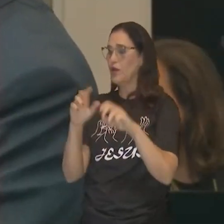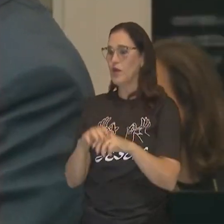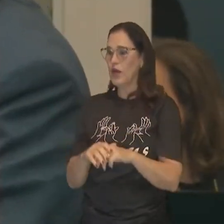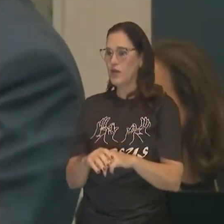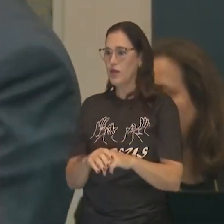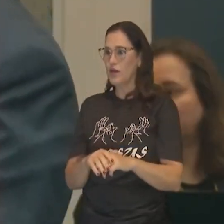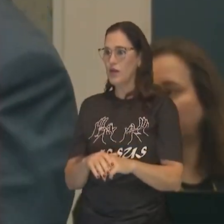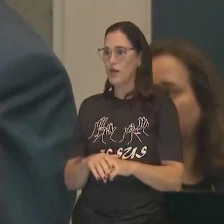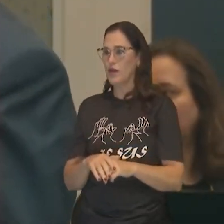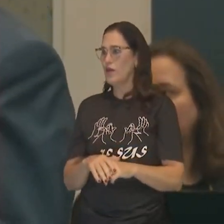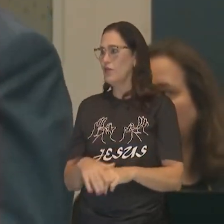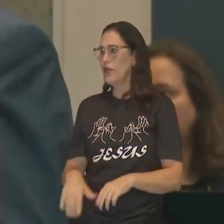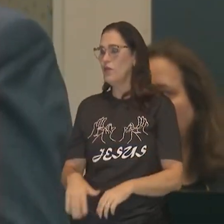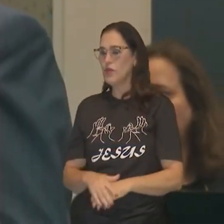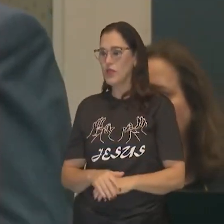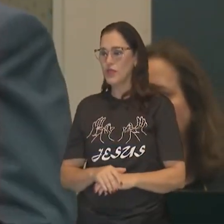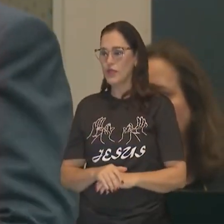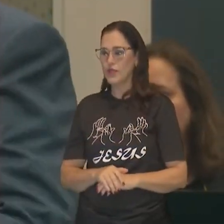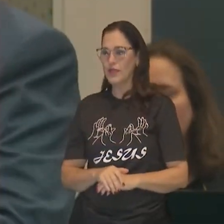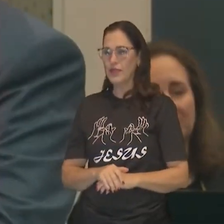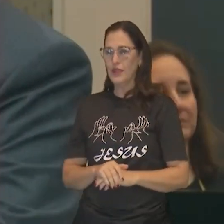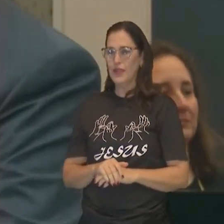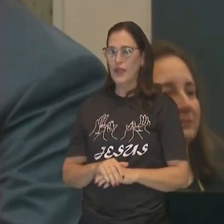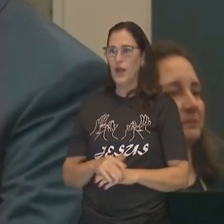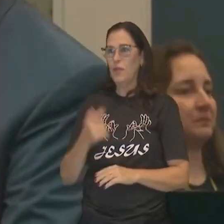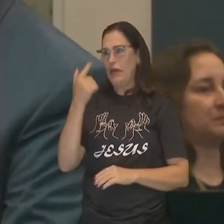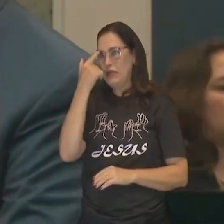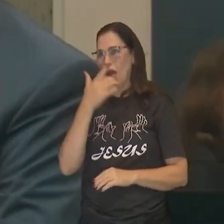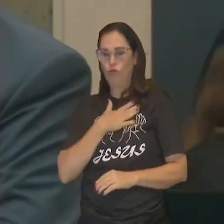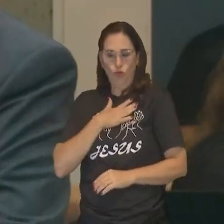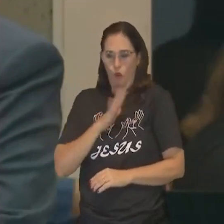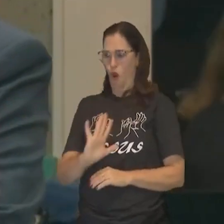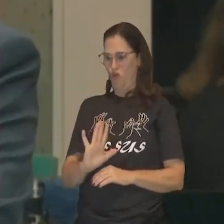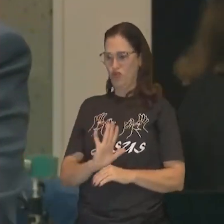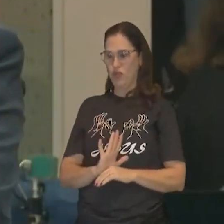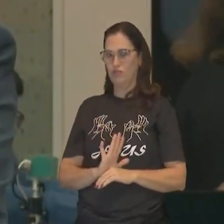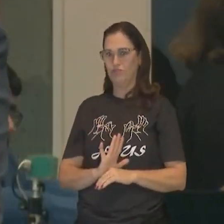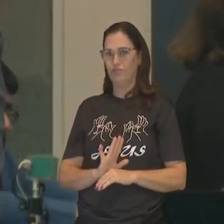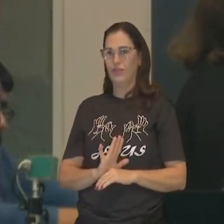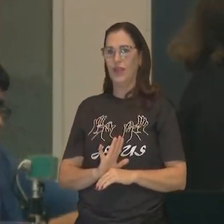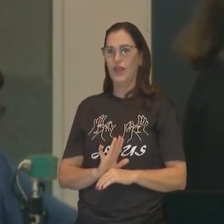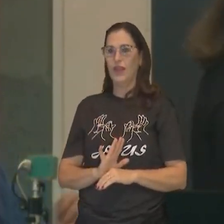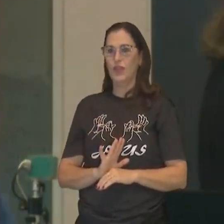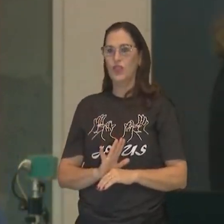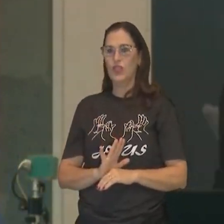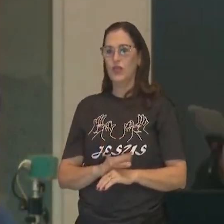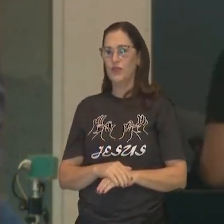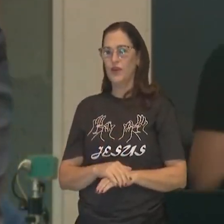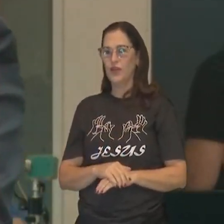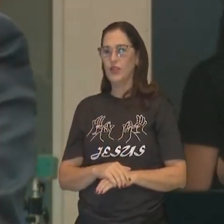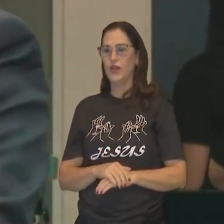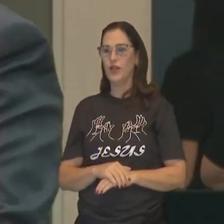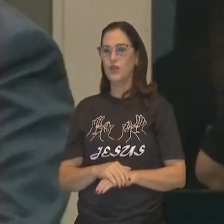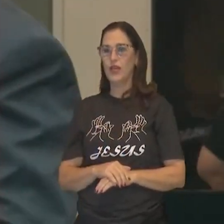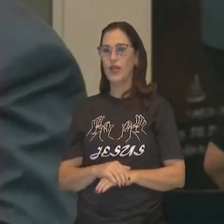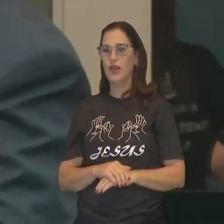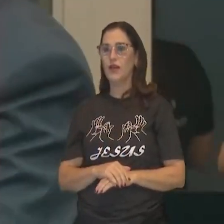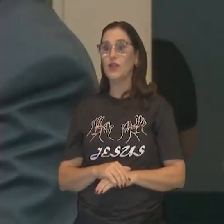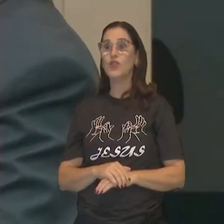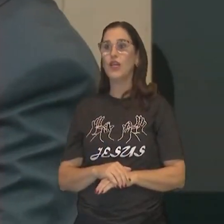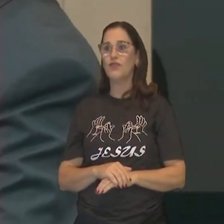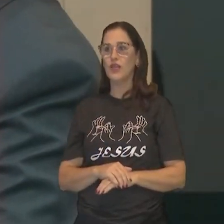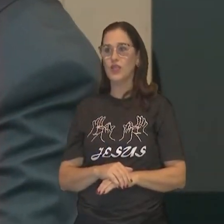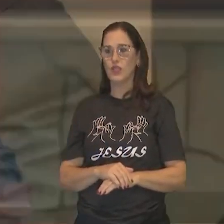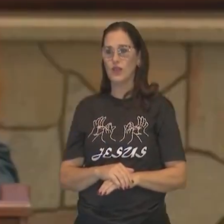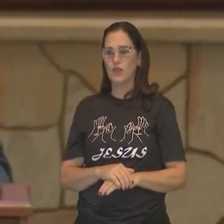nós gostamos de abordar e nem sempre nós gostamos de pensar, que é sobre o pecado. Por isso que, de